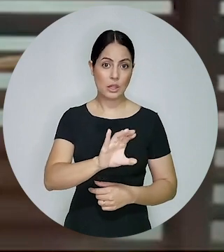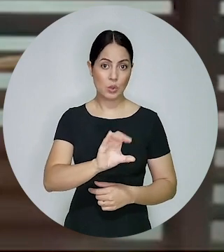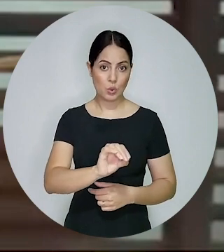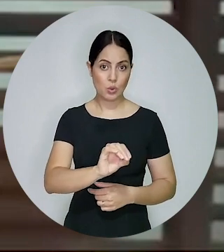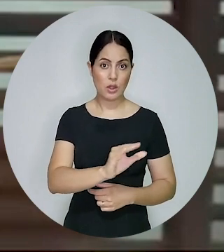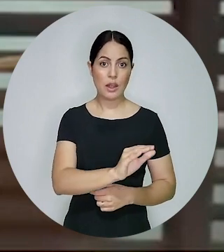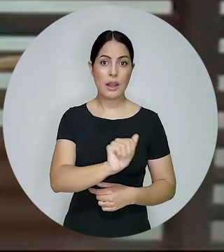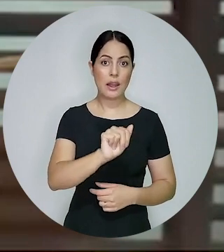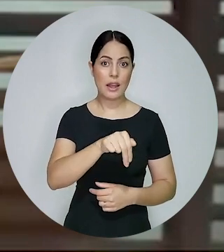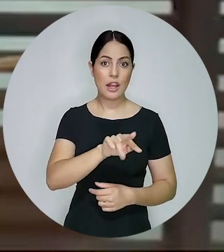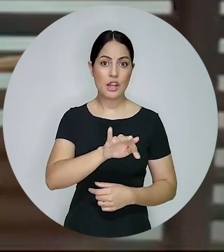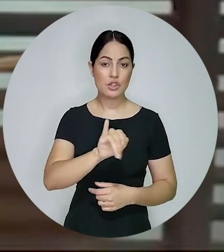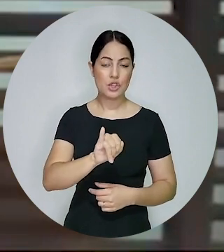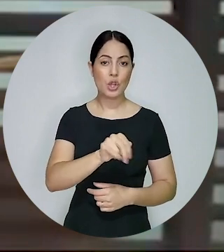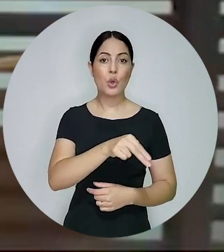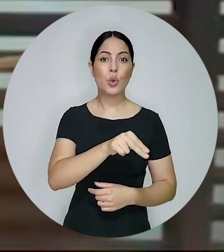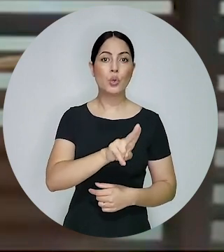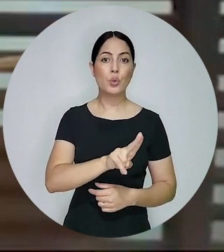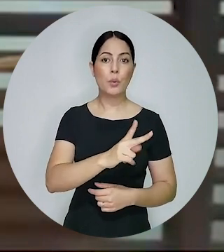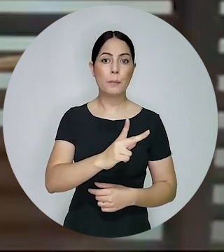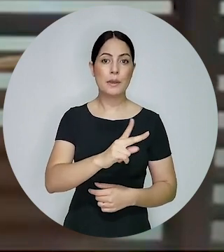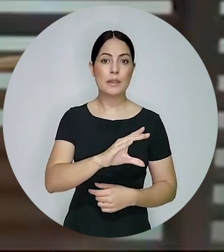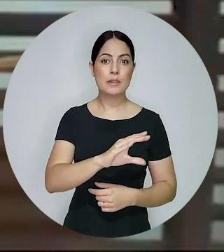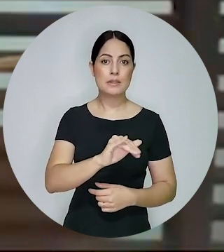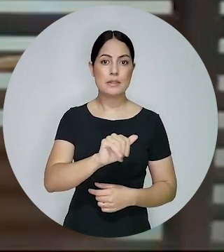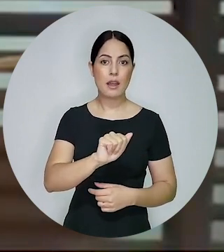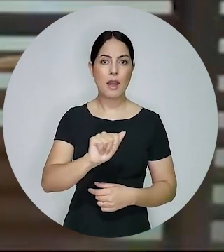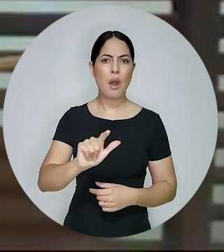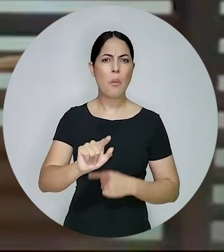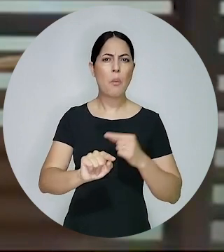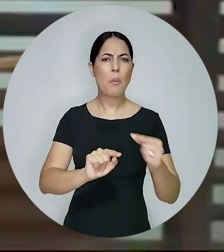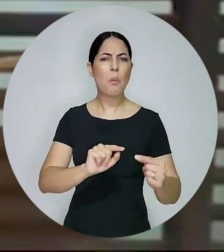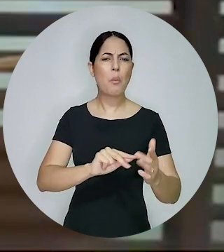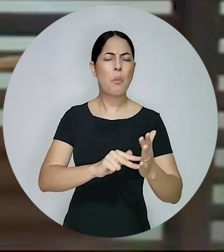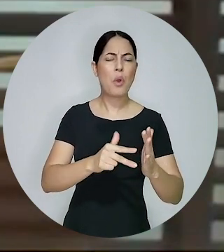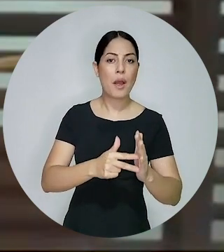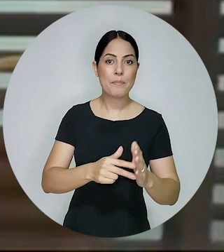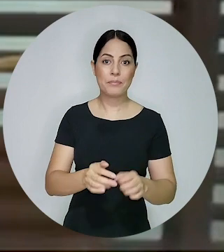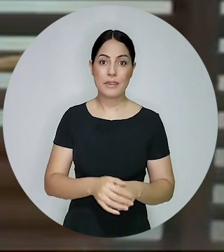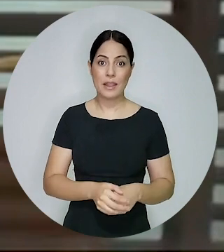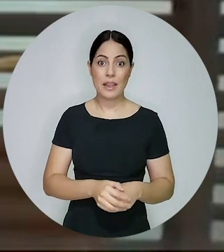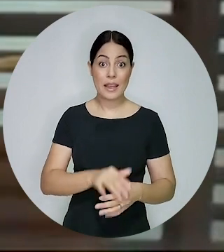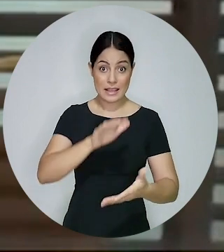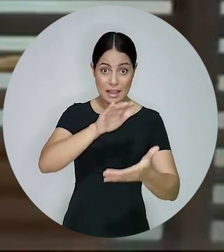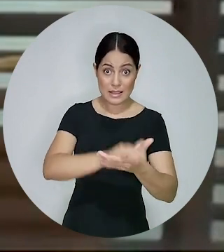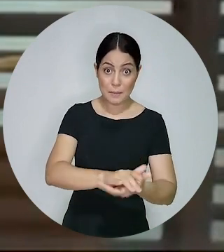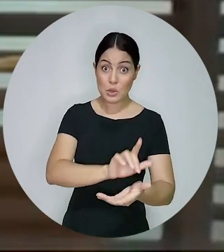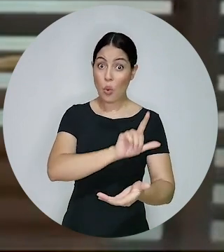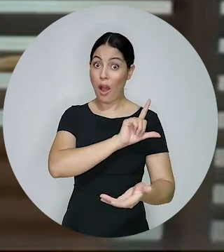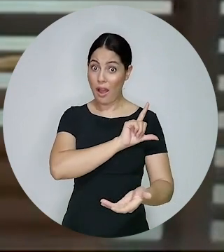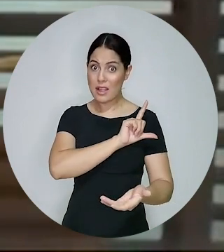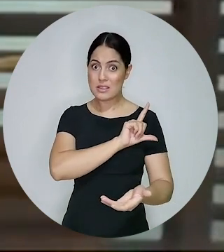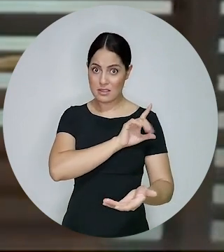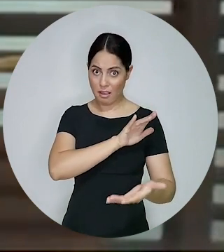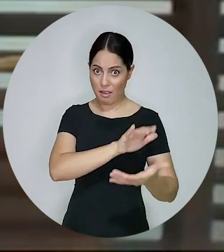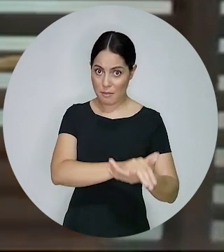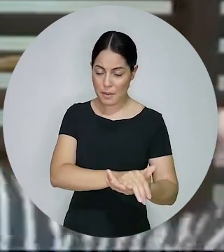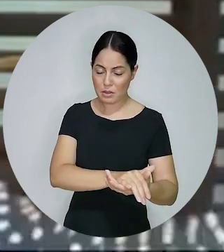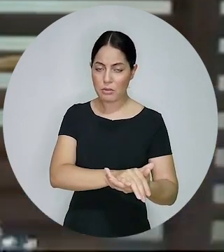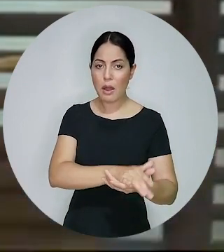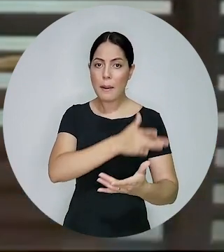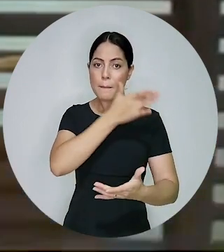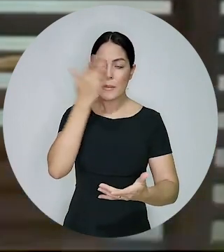pacto antinupcial é uma forma bastante eficiente, inteligente e interessante da